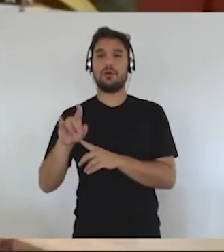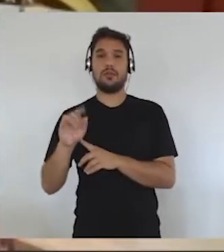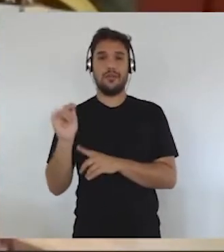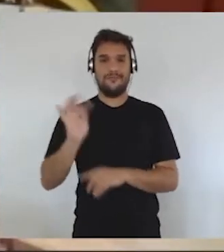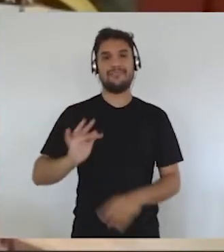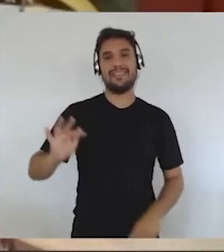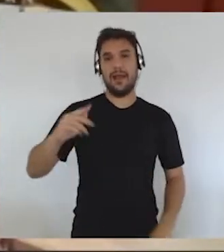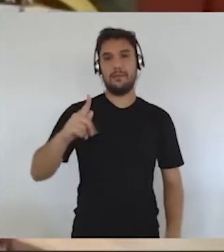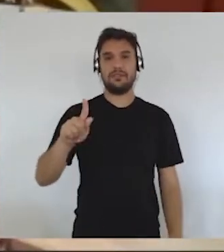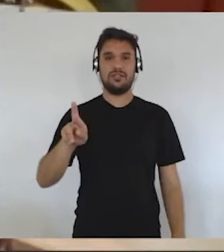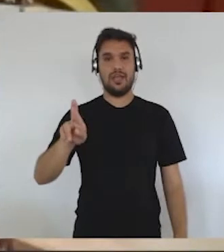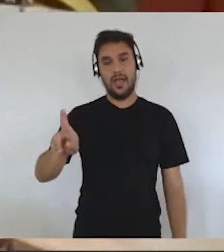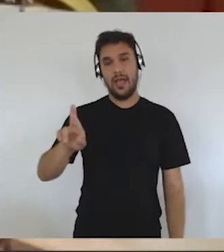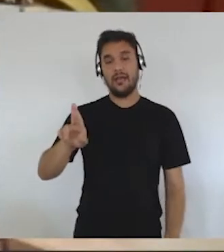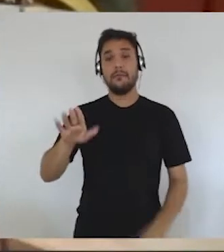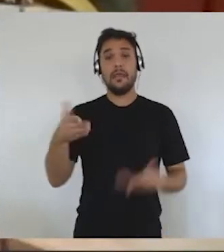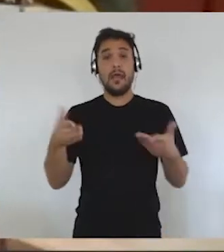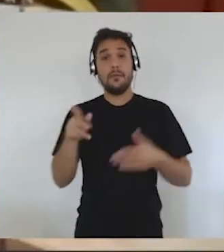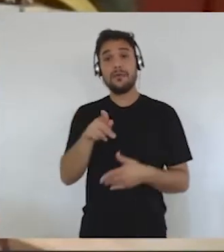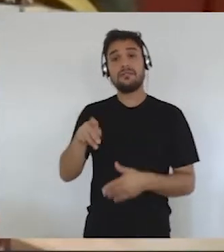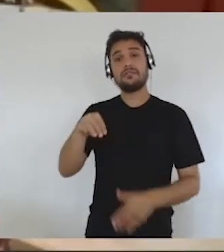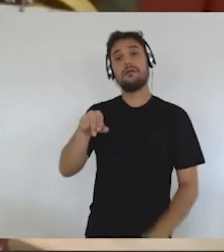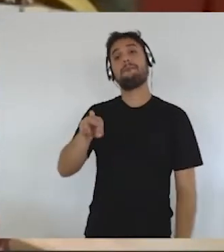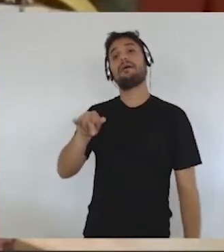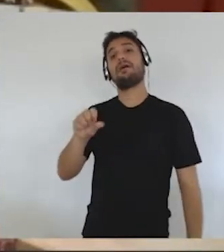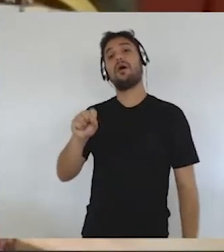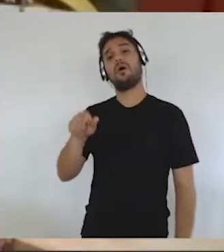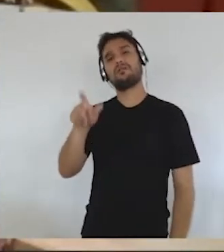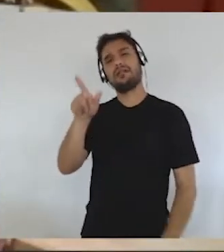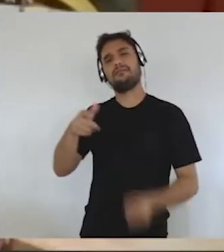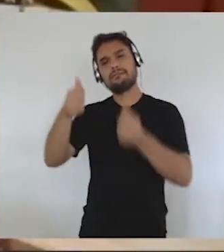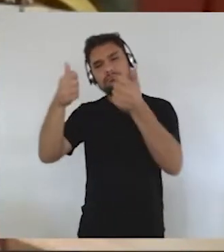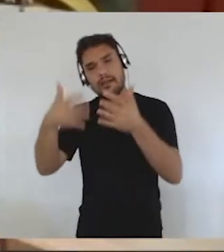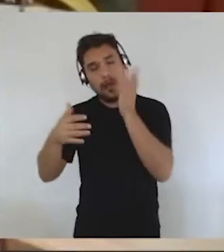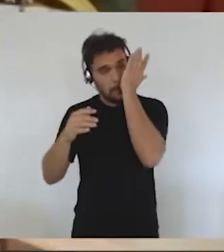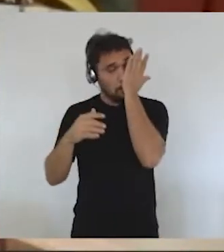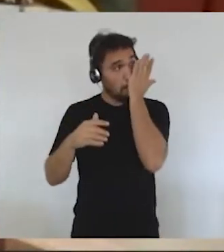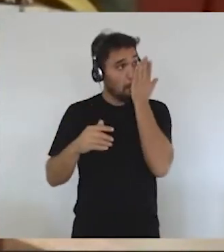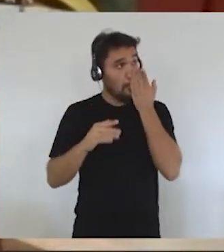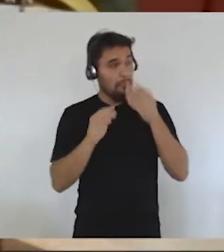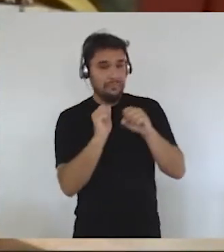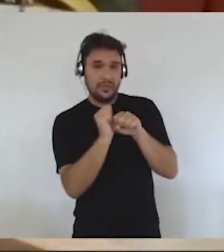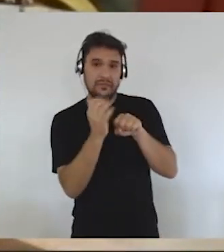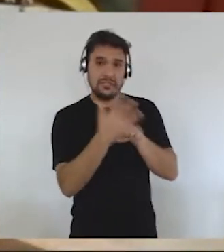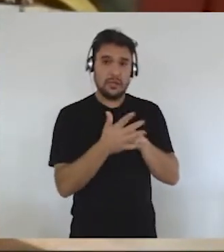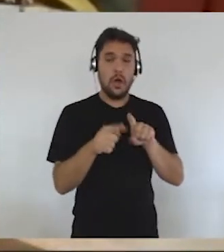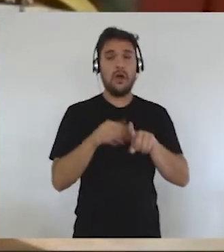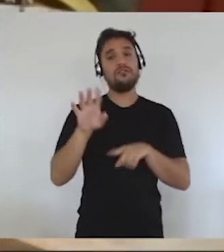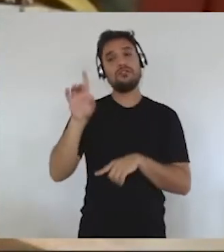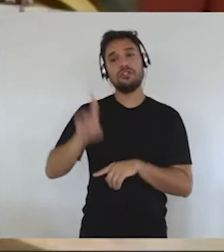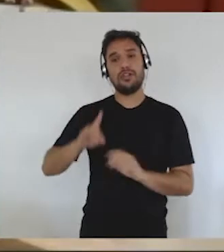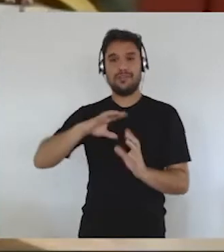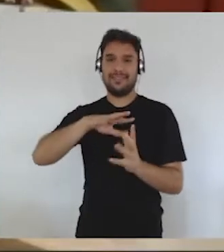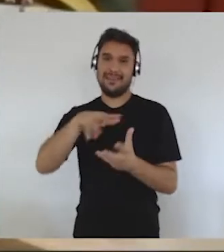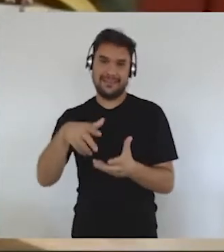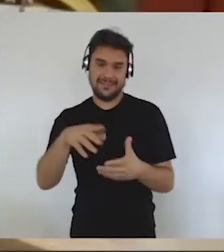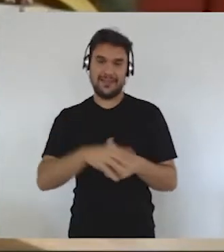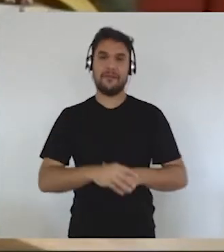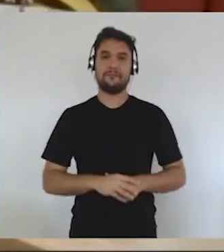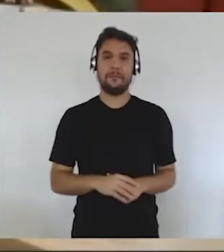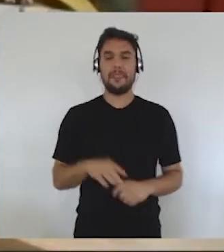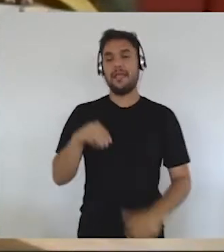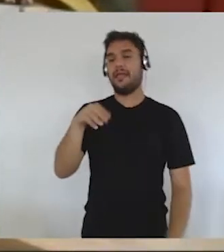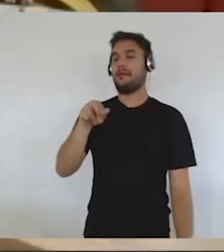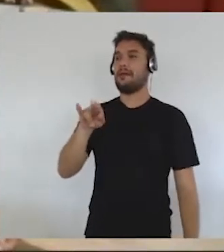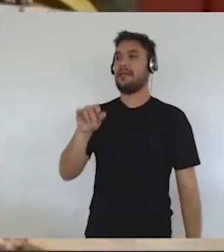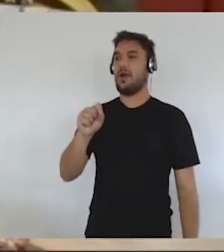Federal. Professora Maria Rosa vai falar sobre a Covid-19 e as instituições do direito internacional. Professora Maria